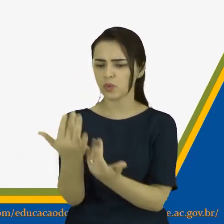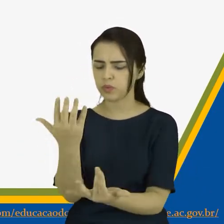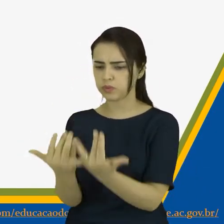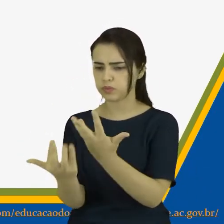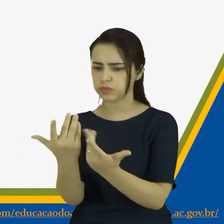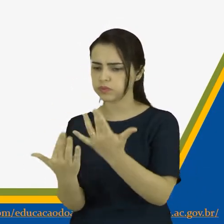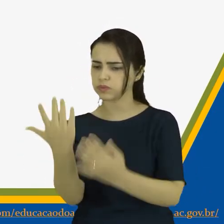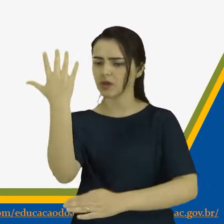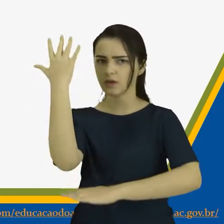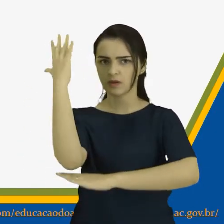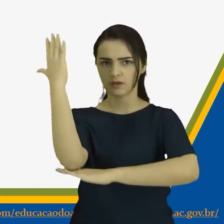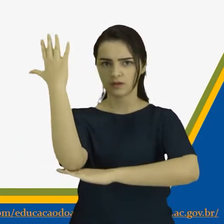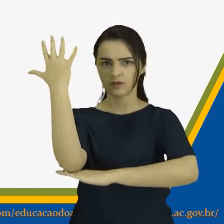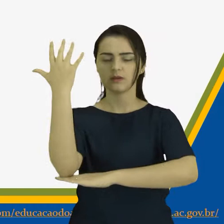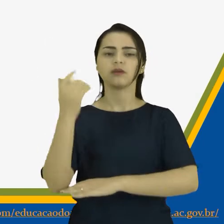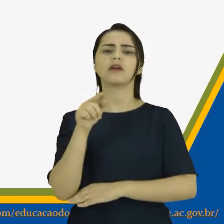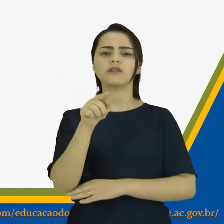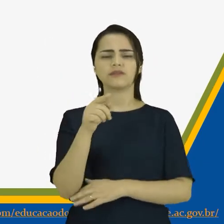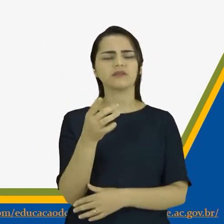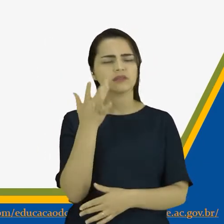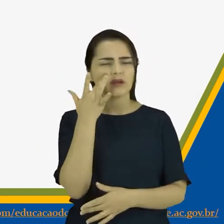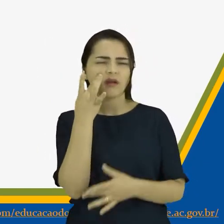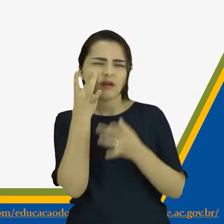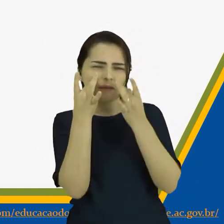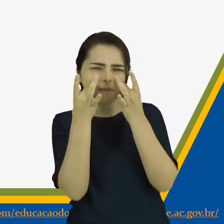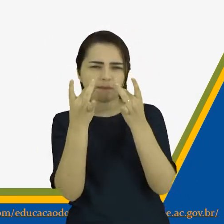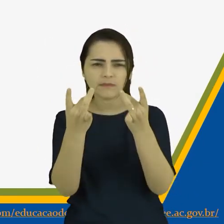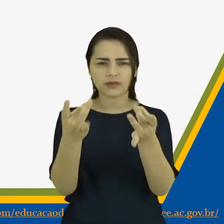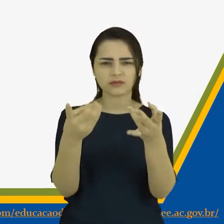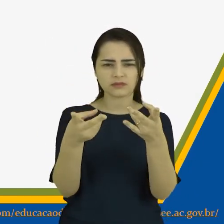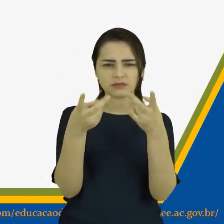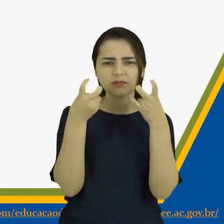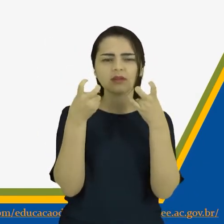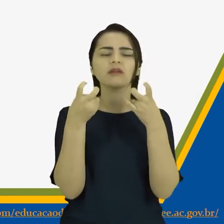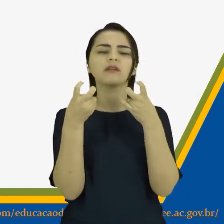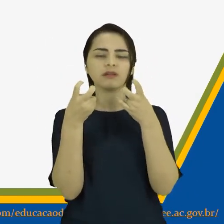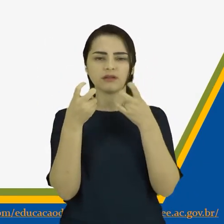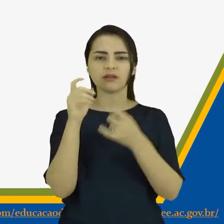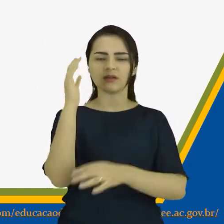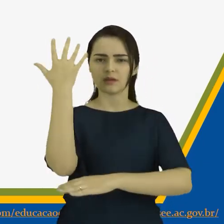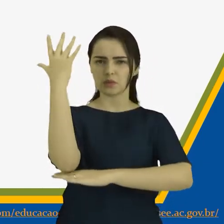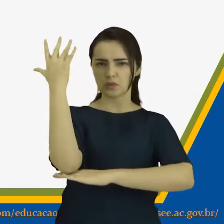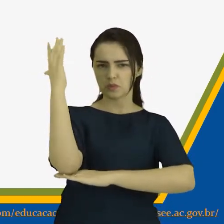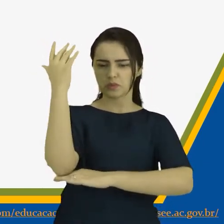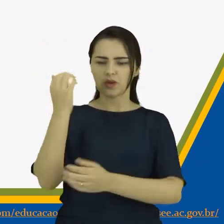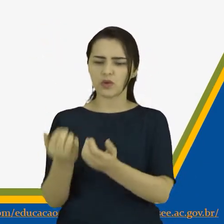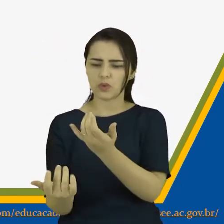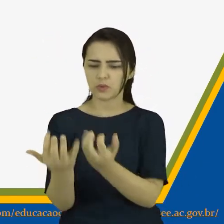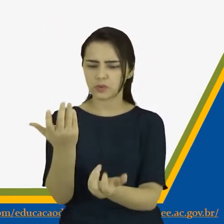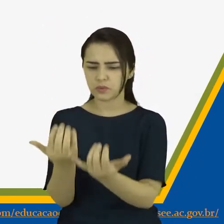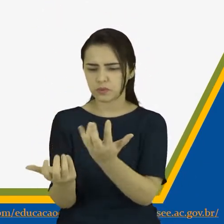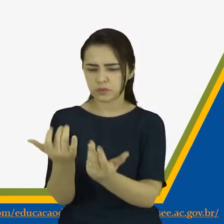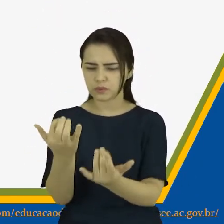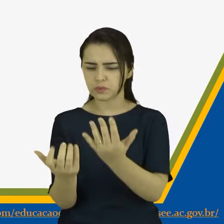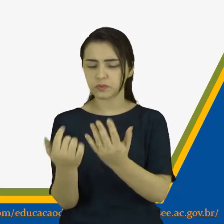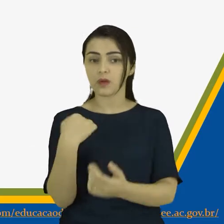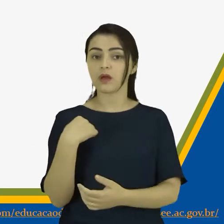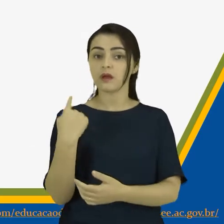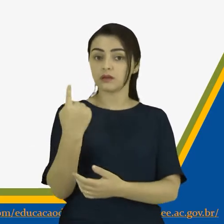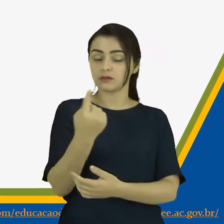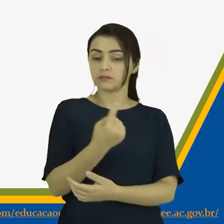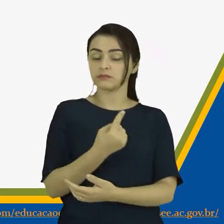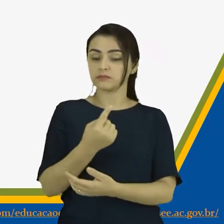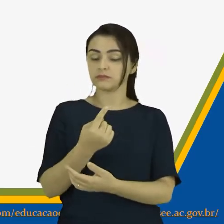madeira. Vocês já observaram que quando a madeira ela está queimando, quando nós